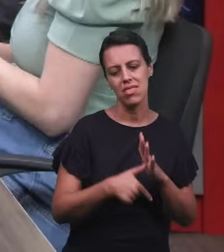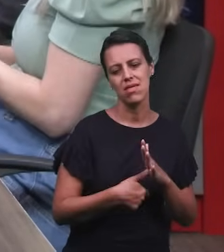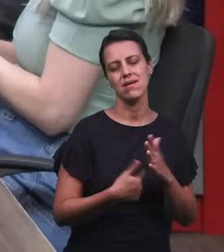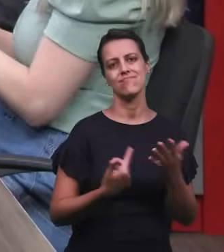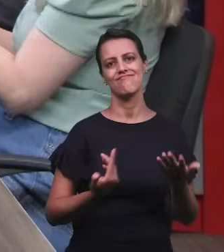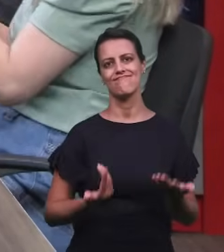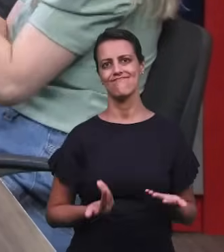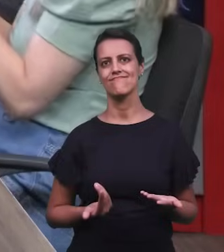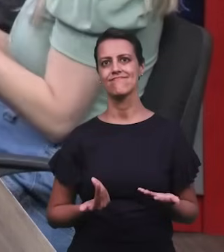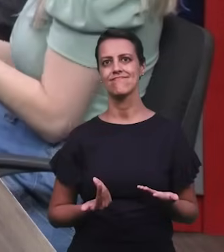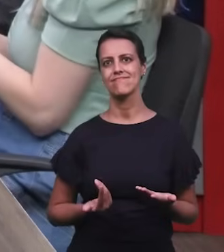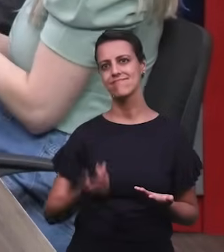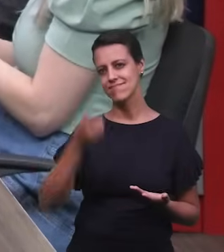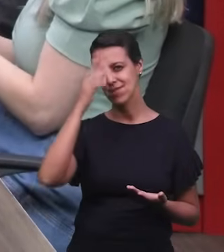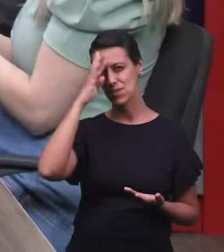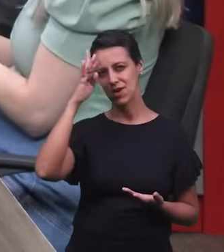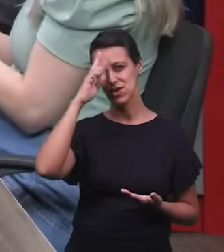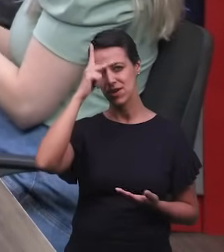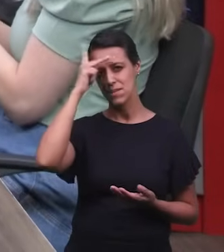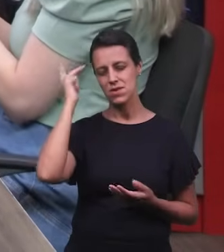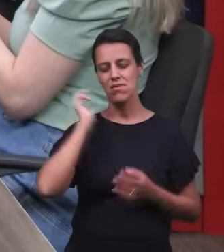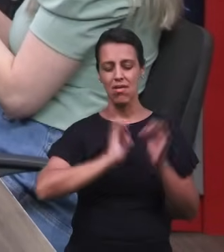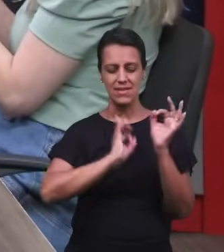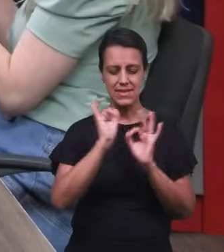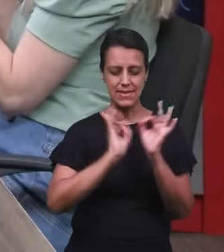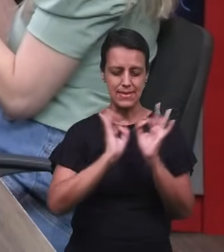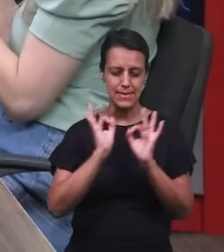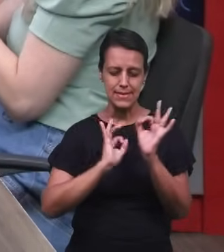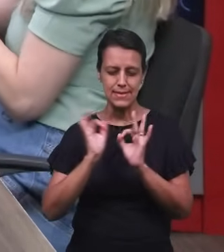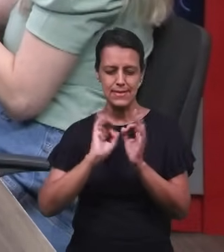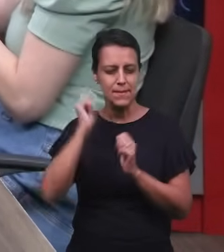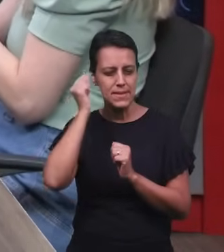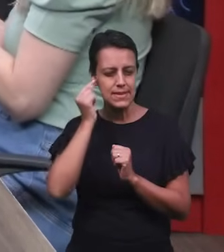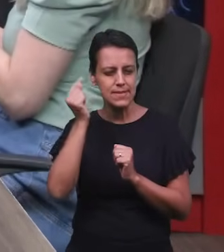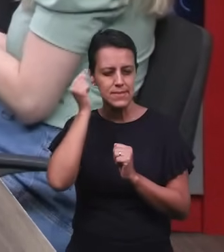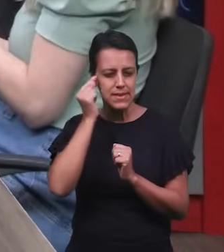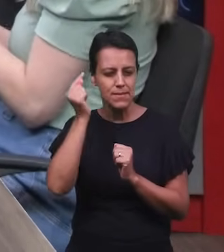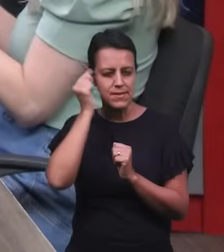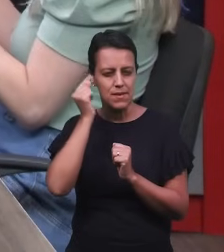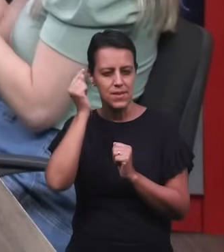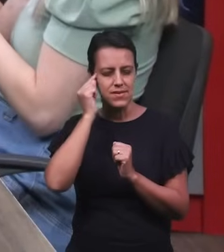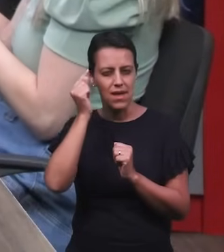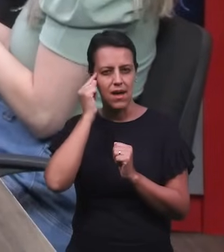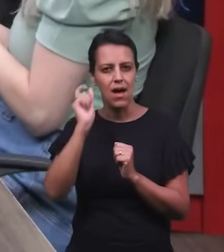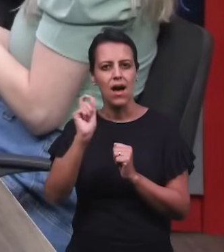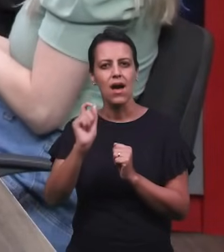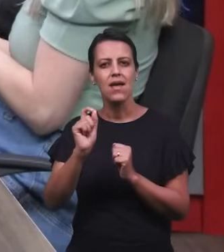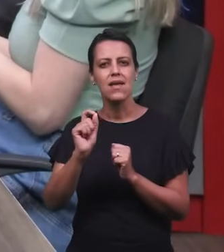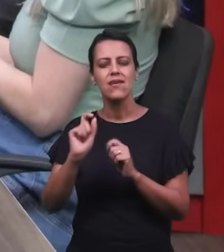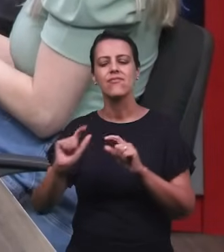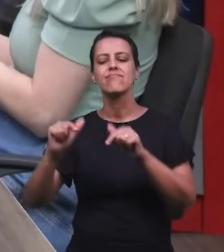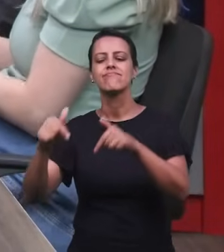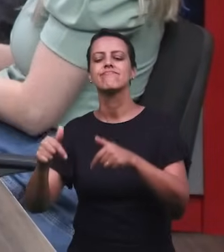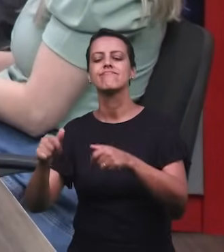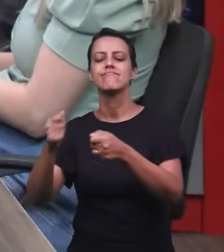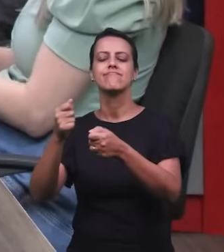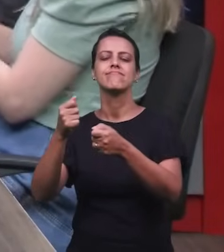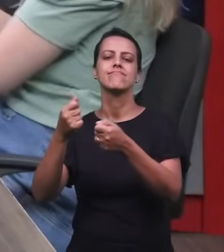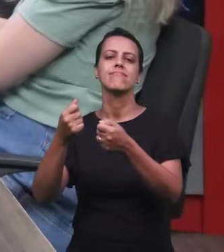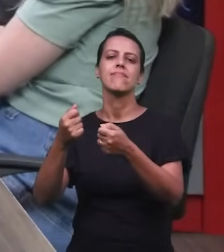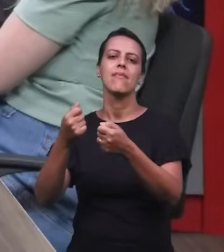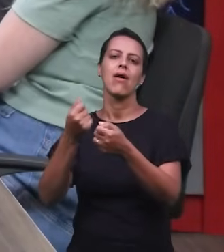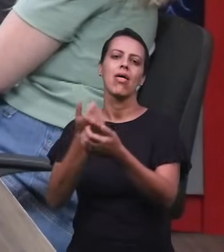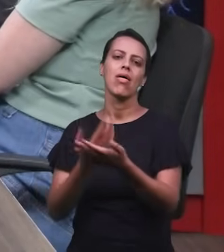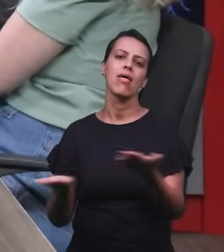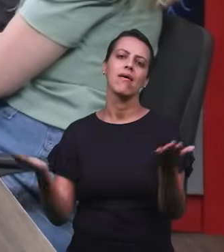alguém que cuida de todos os detalhes, que está sempre tentando pensar o que pode dar errado para evitar que aquilo aconteça, então